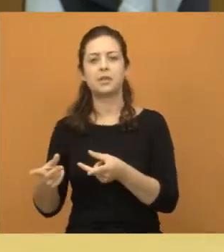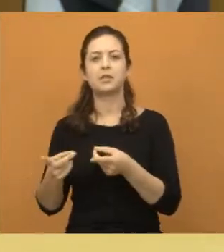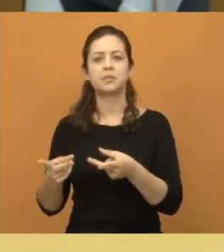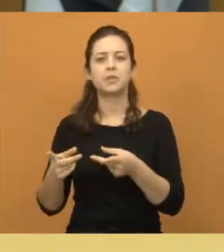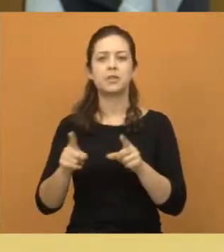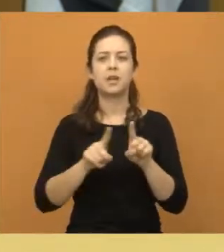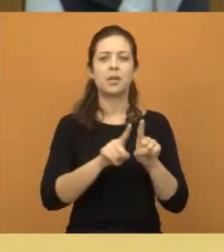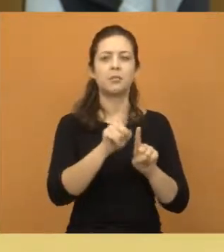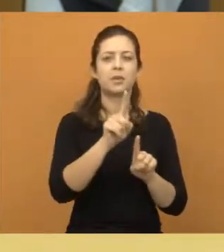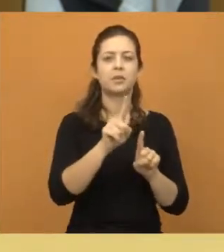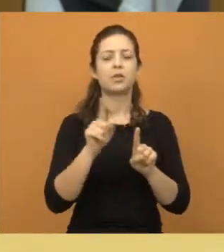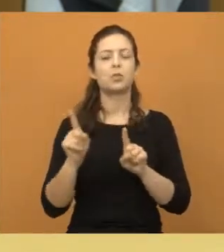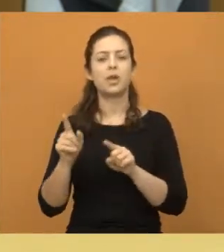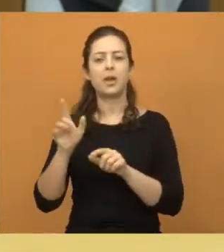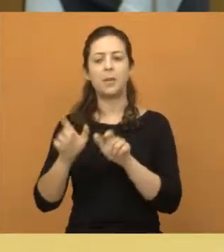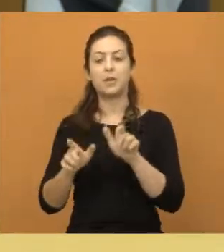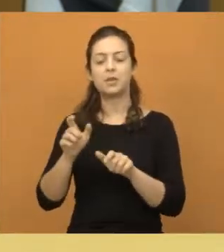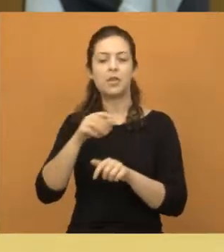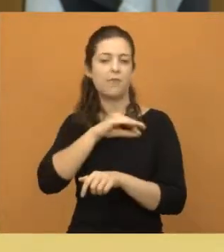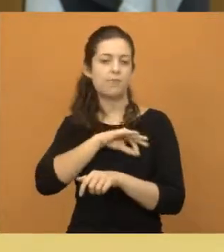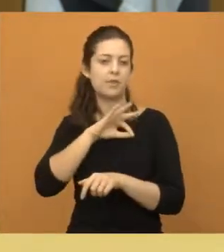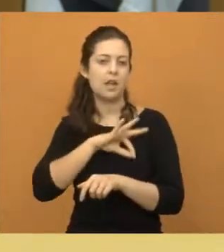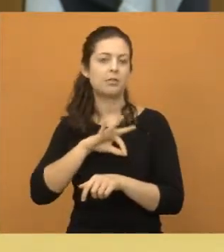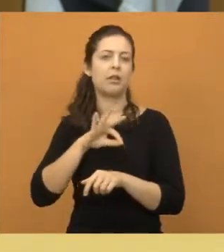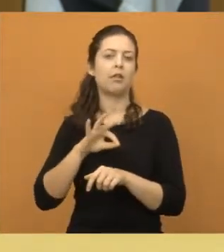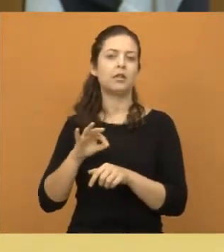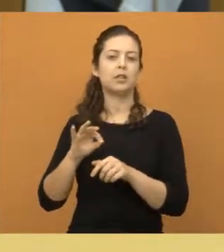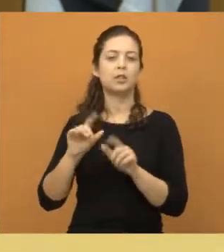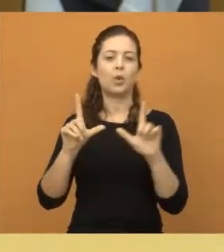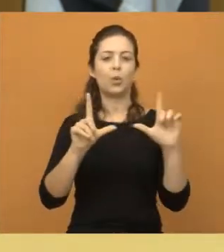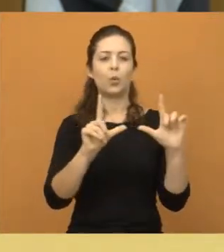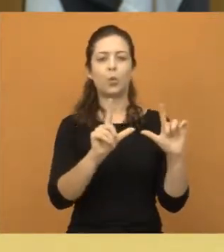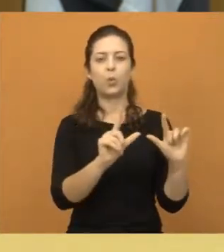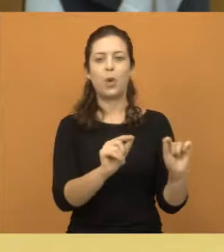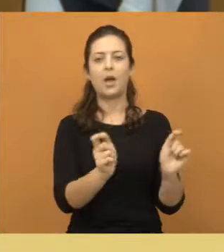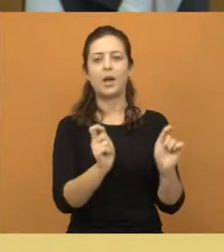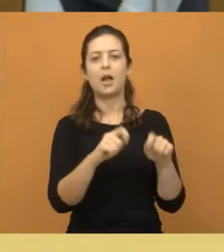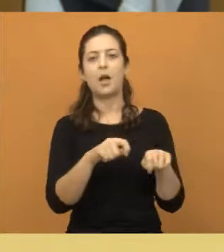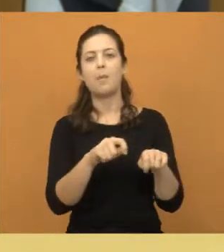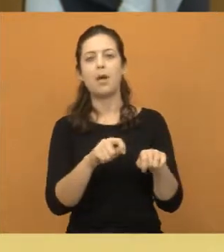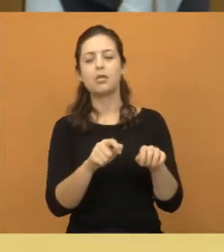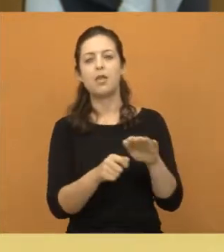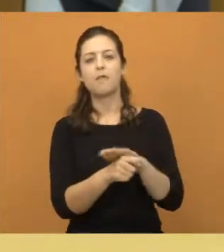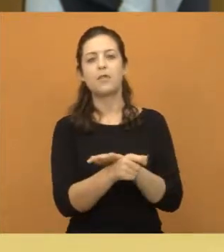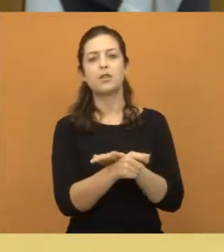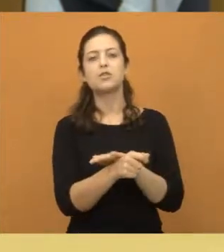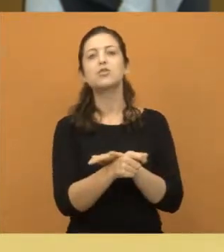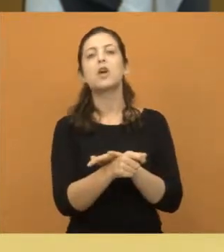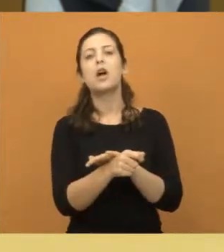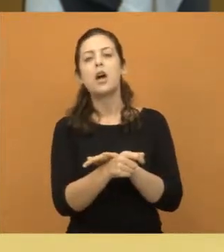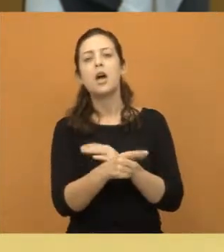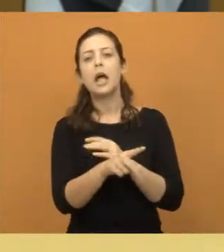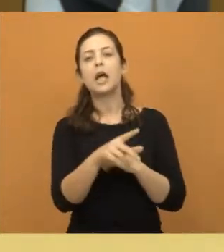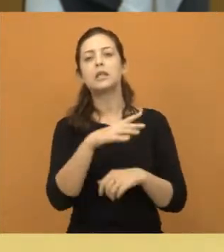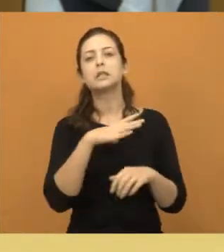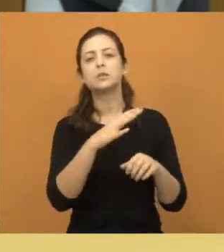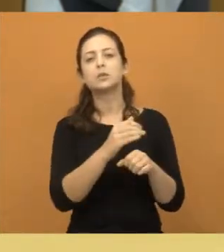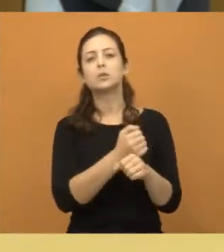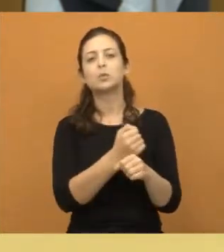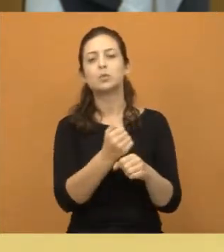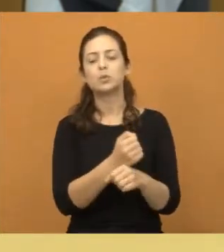corrente, aumenta a despesa com o pessoal, a gente está retirando a capacidade de investimento do